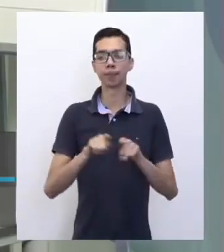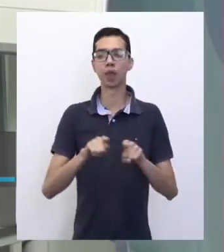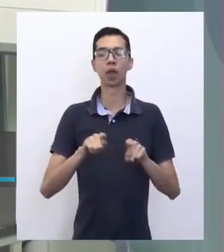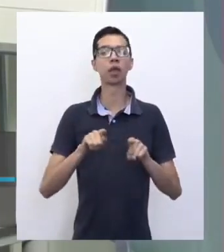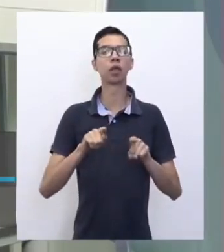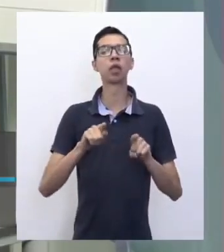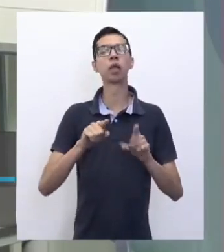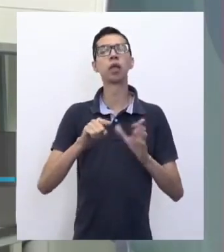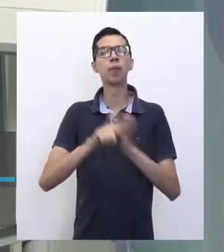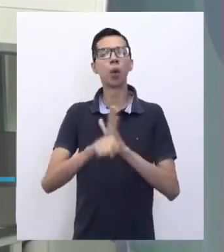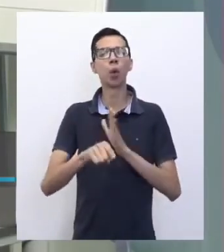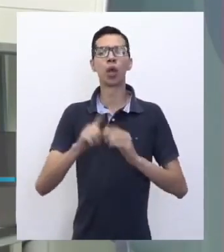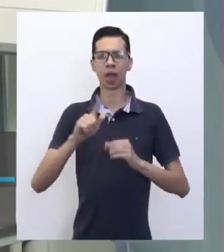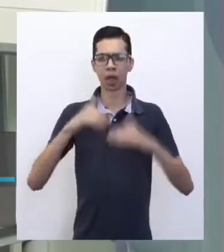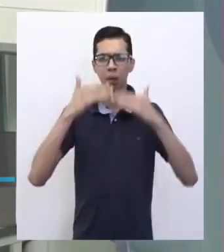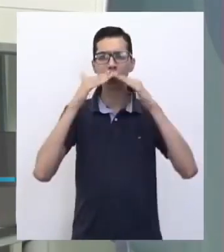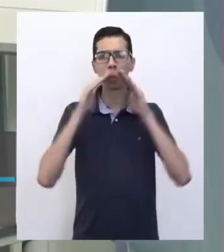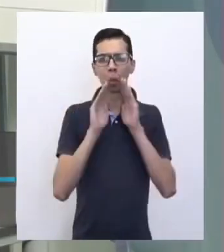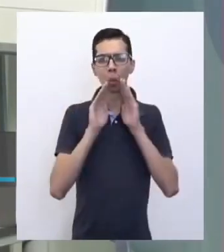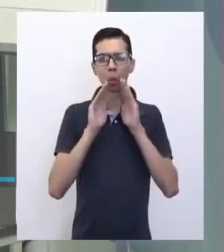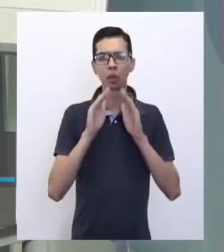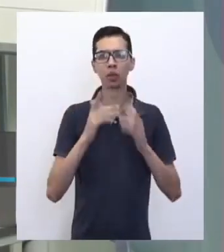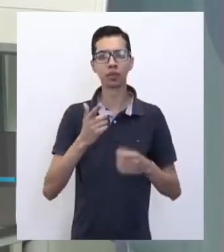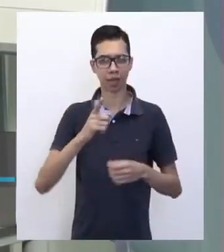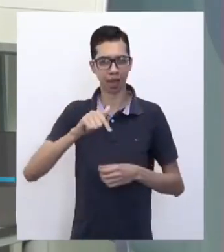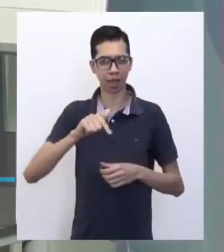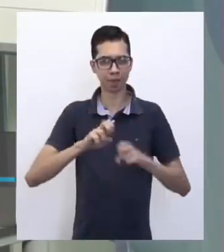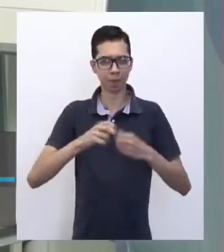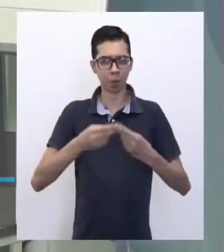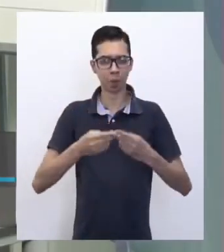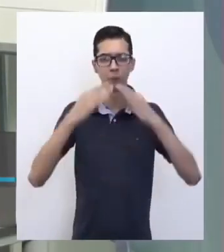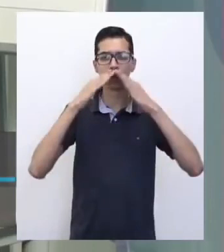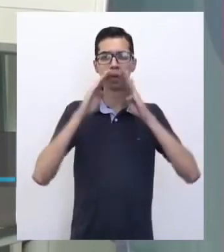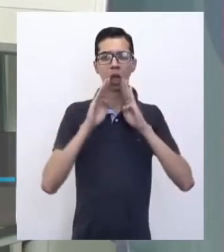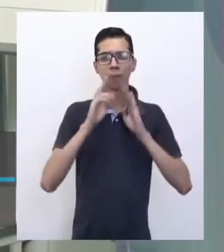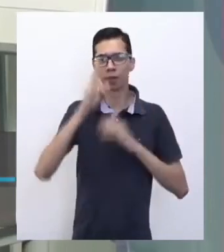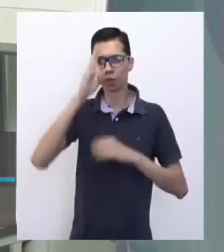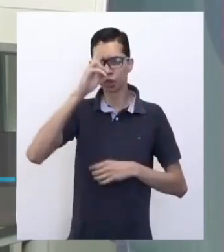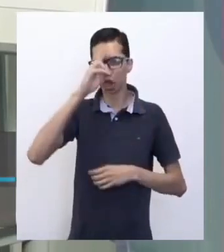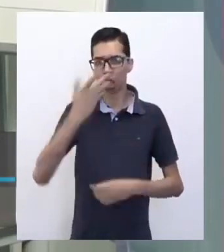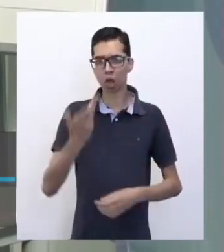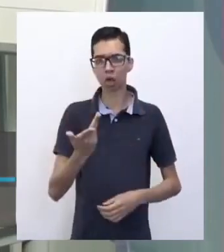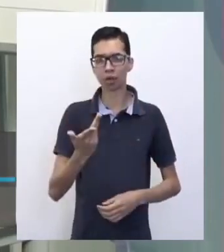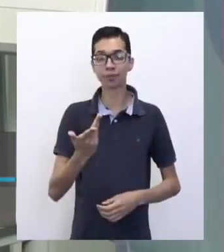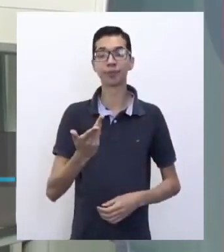cita linguagens, tá? A Cauane acha que é um drama.